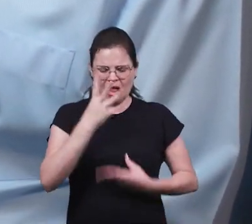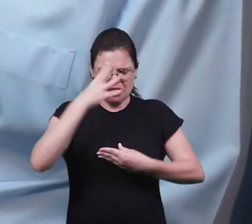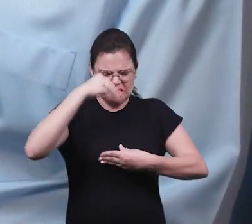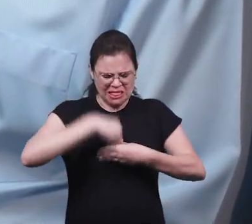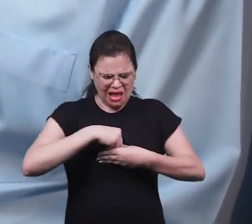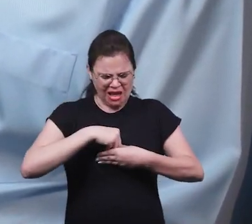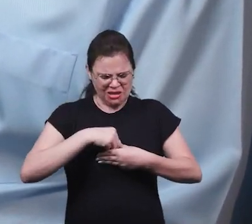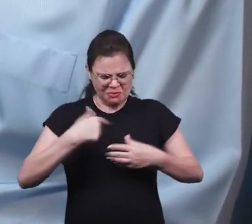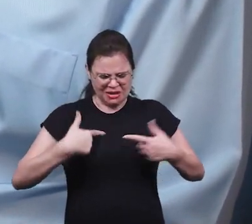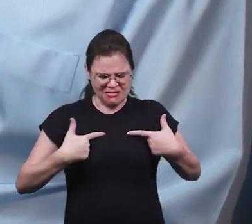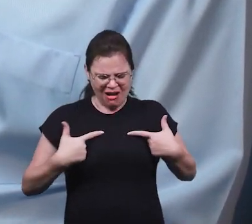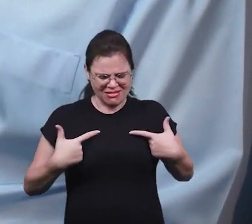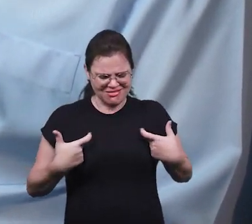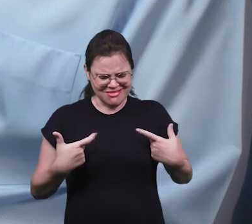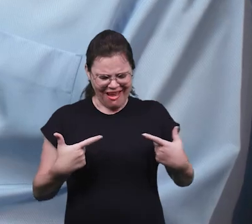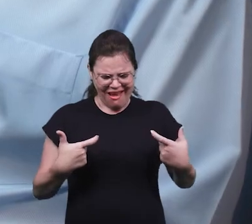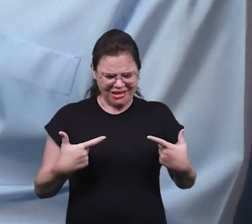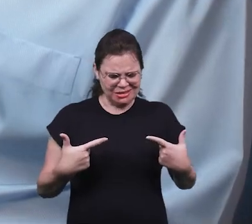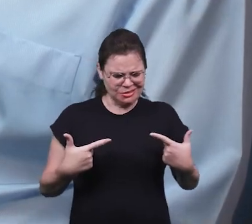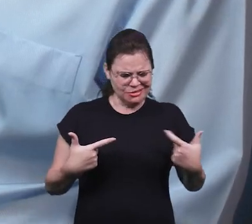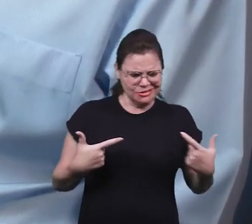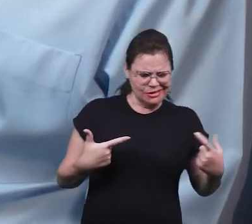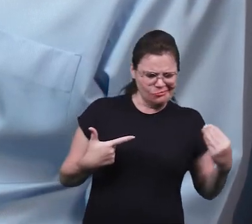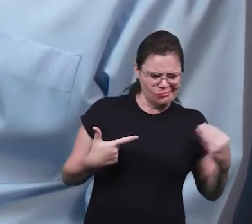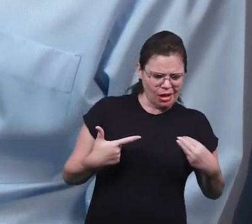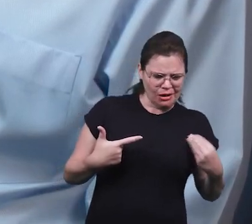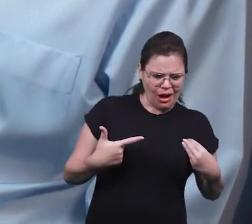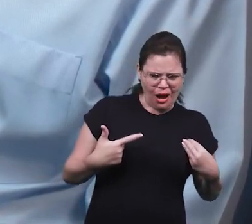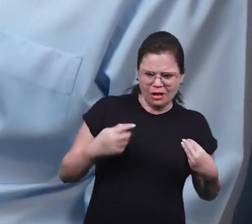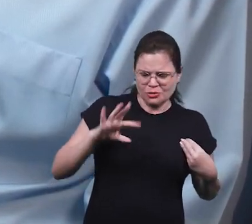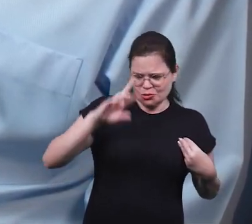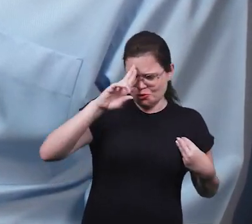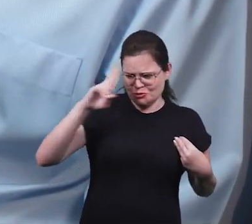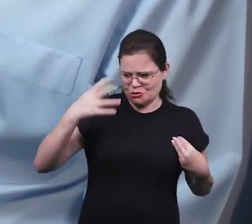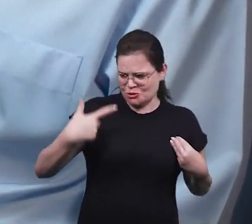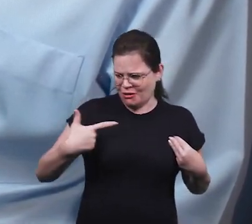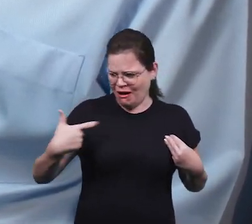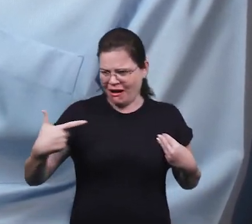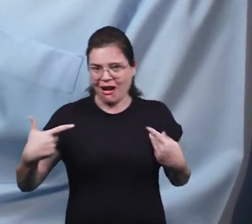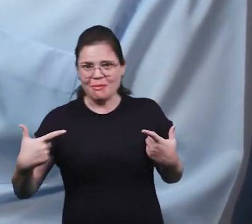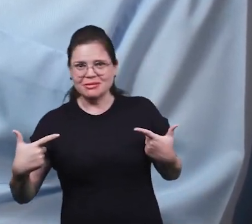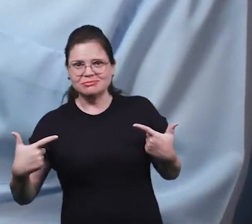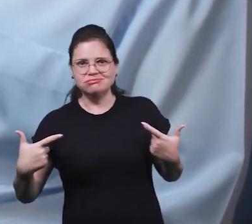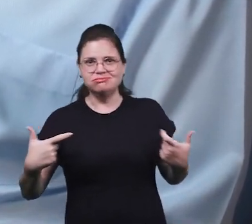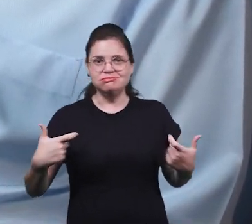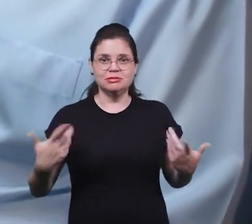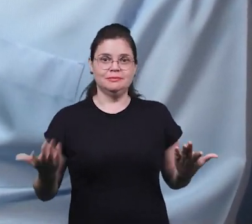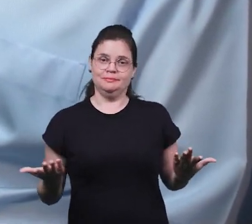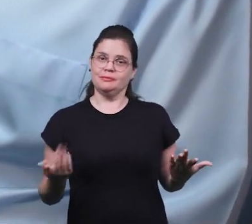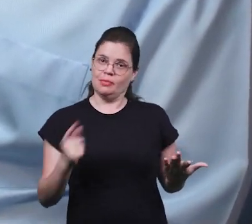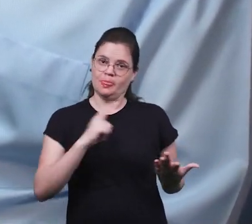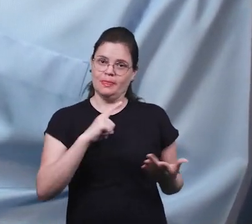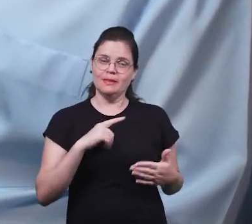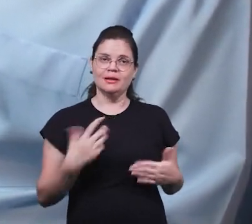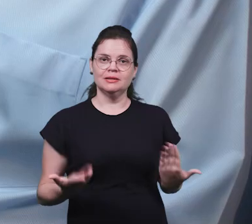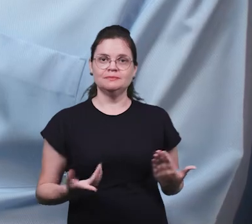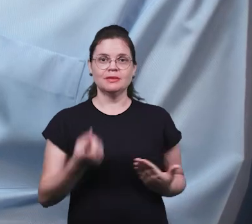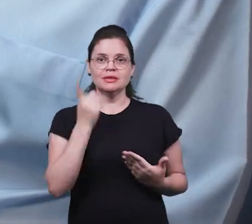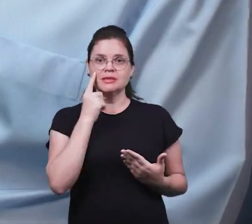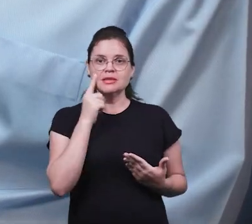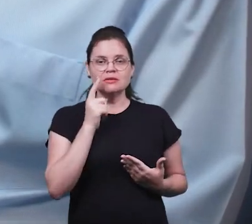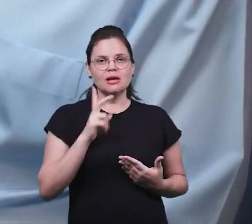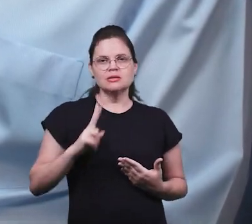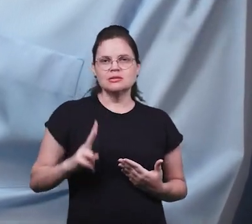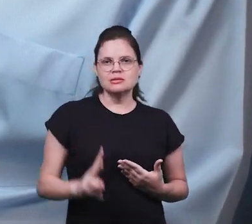é essa a natureza. E o homem, ele acabou se desviando, né? Você vai ver isso